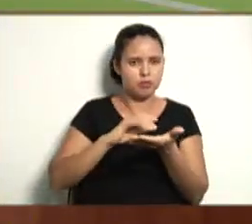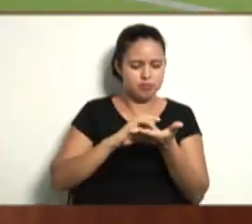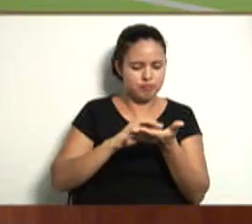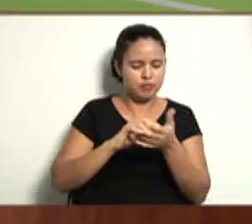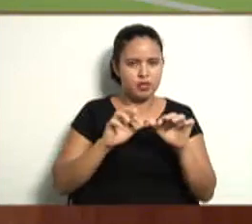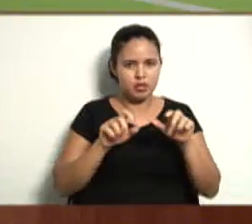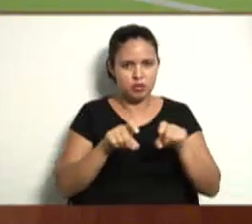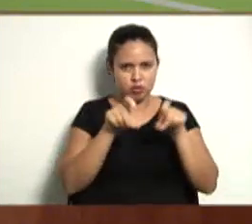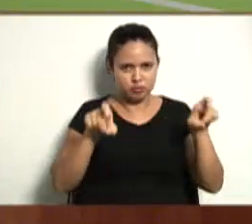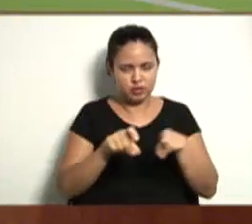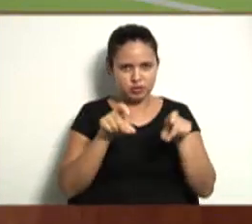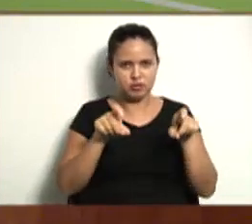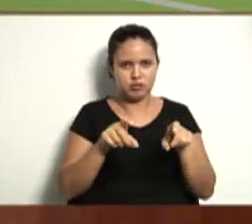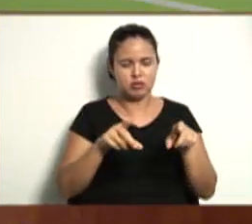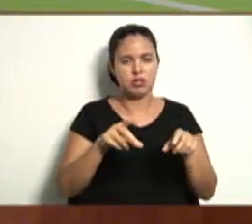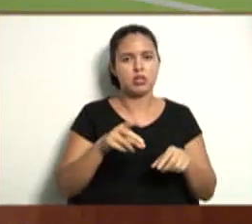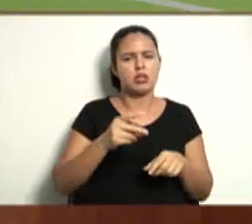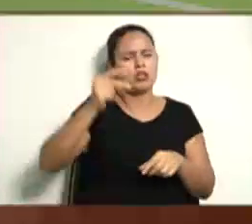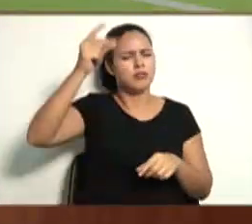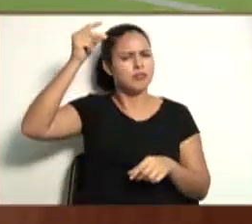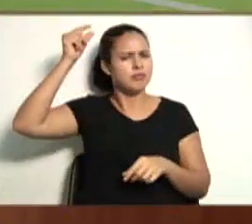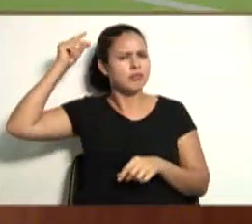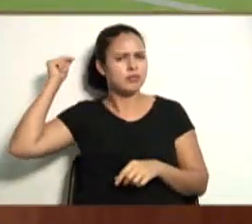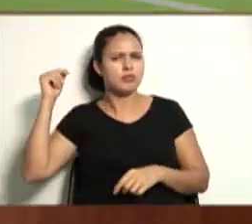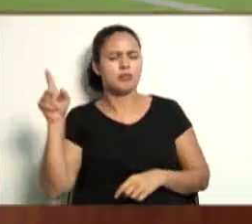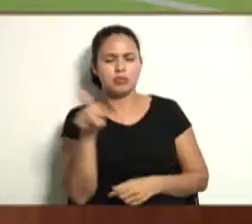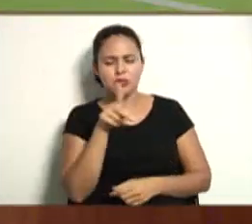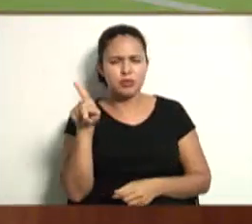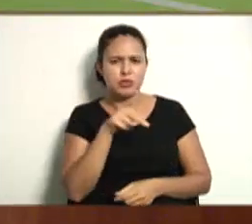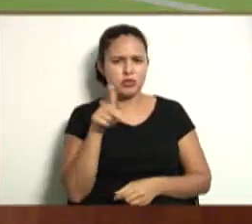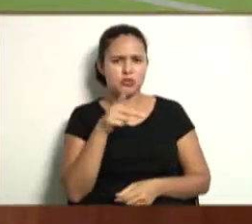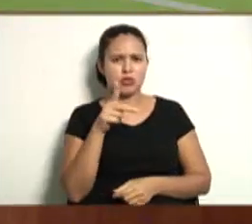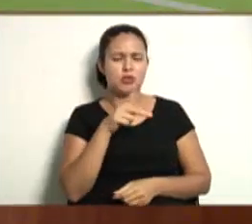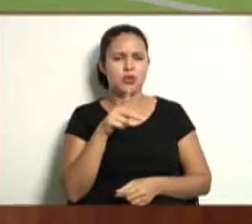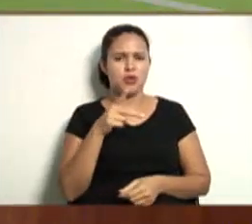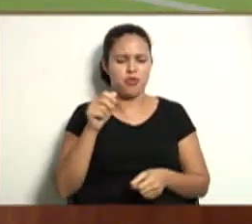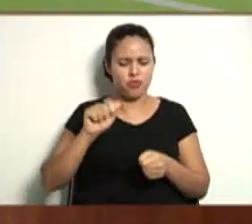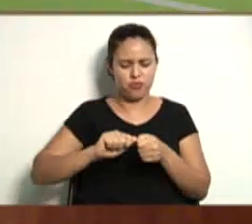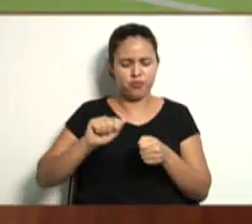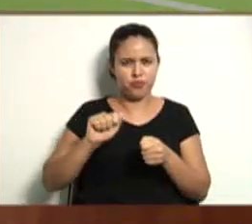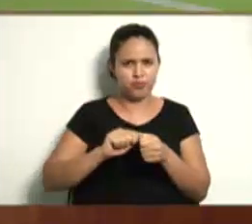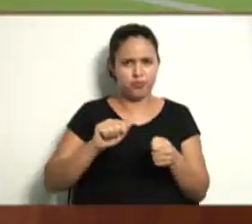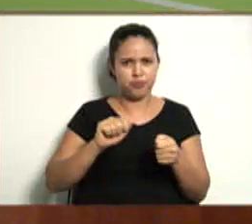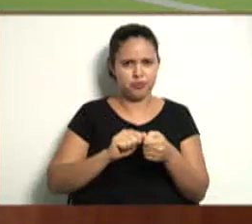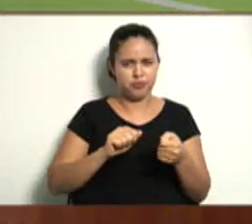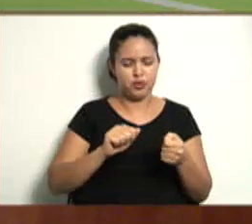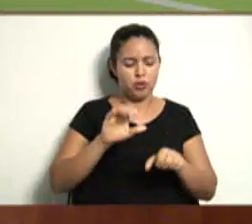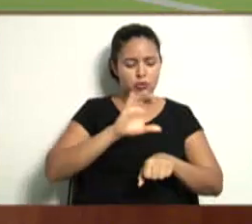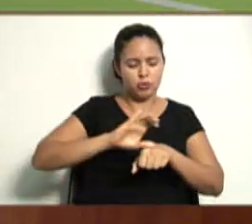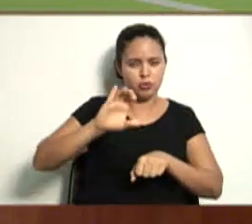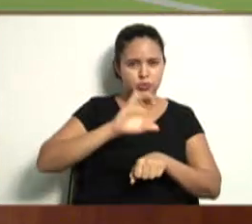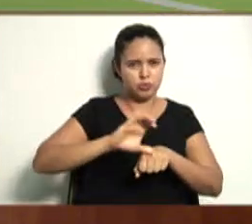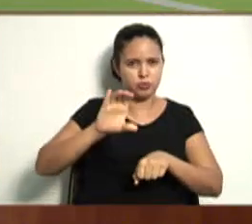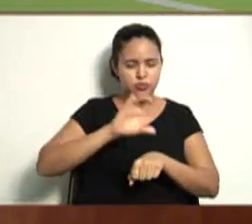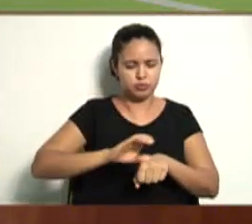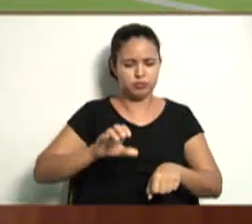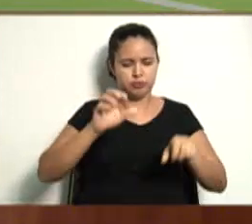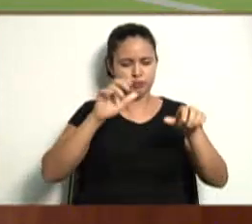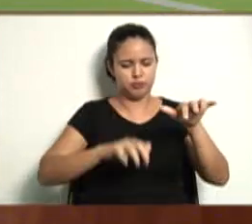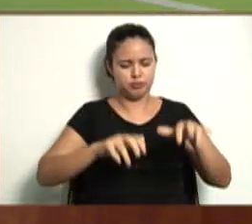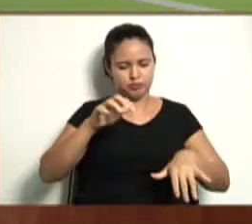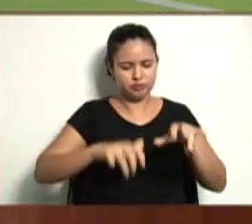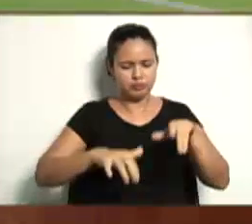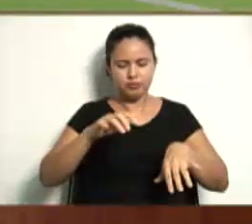datilografia. Da nossa época, nós fizemos um curso de datilografia para trabalhar. A maioria de vocês aí,